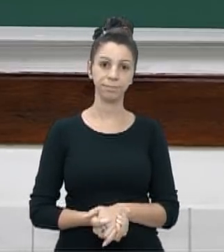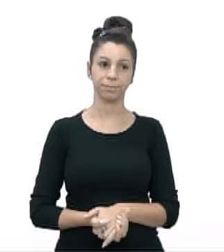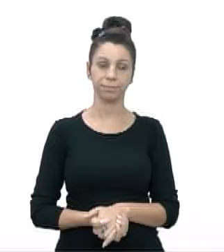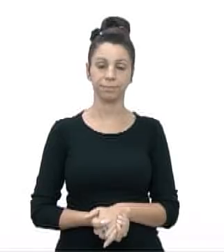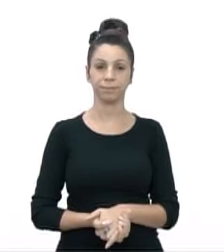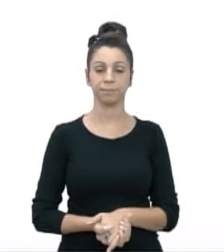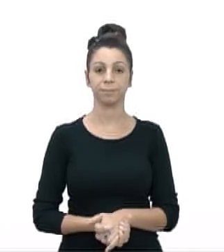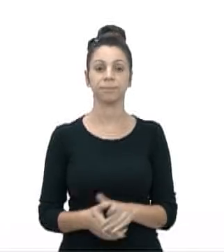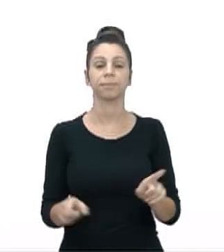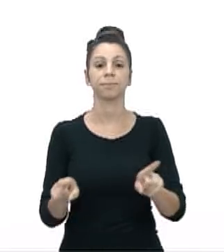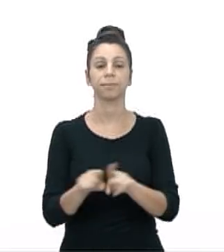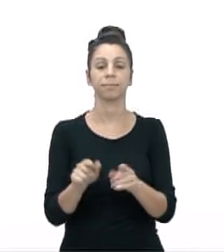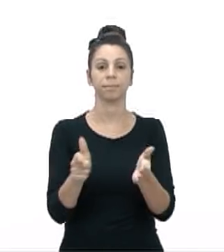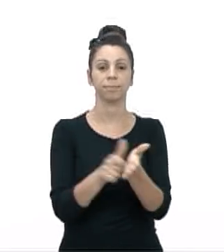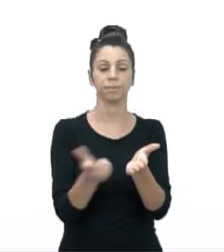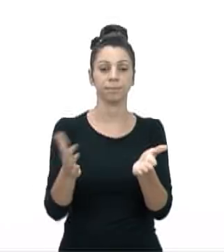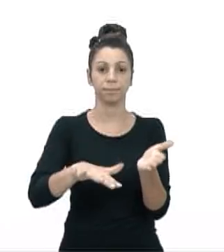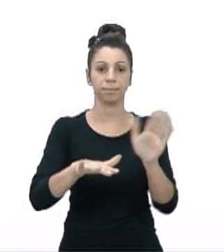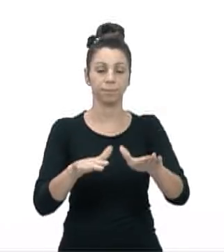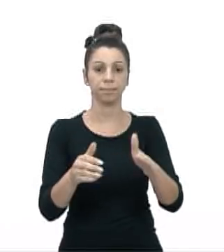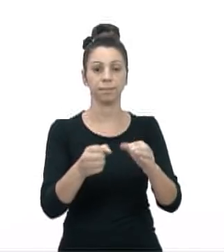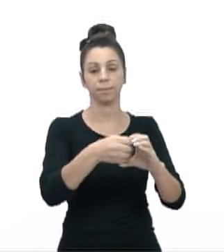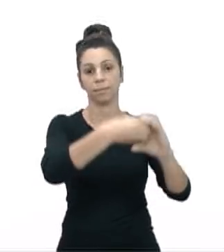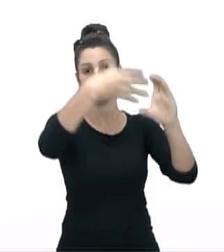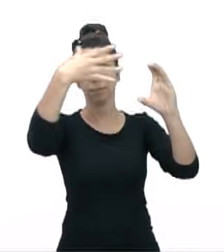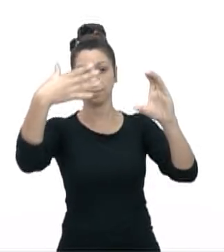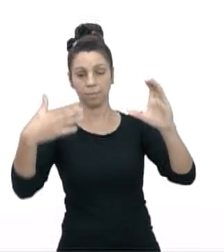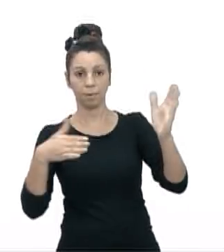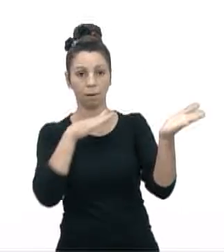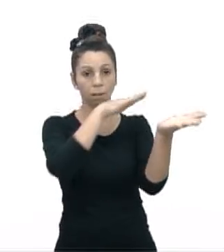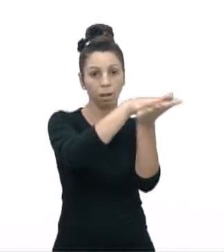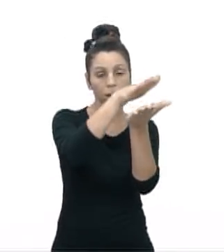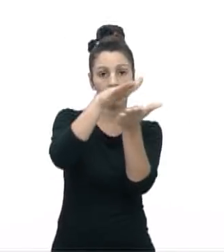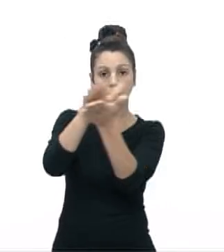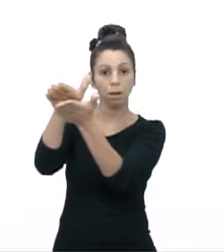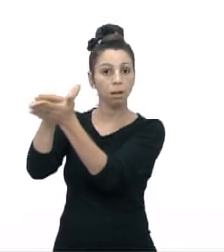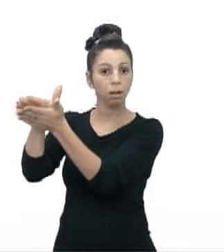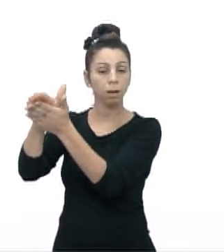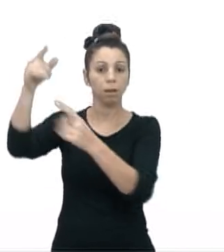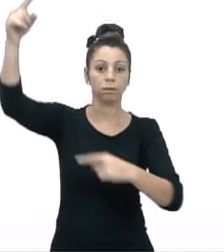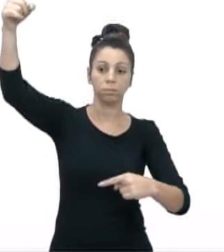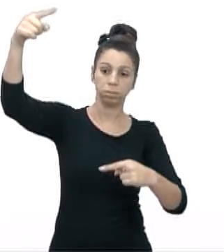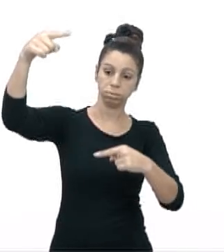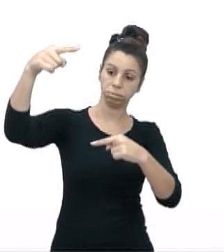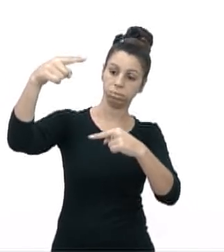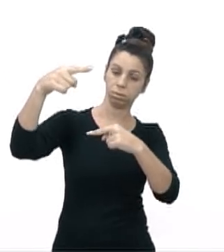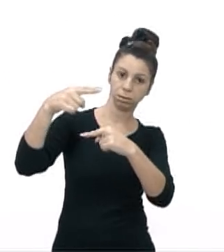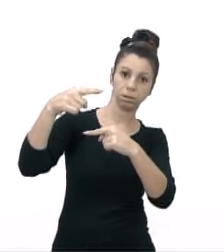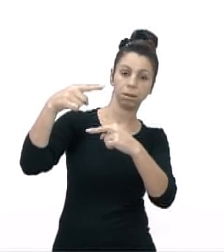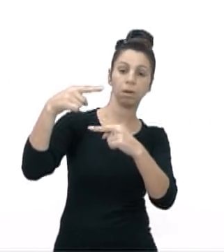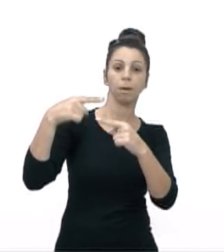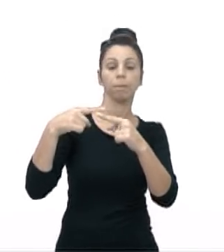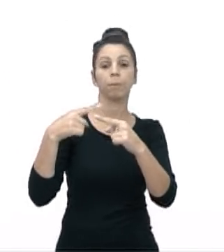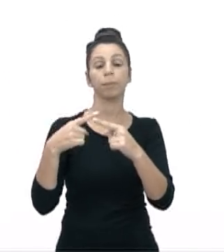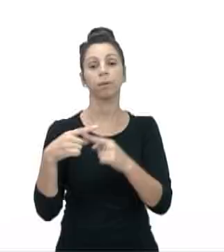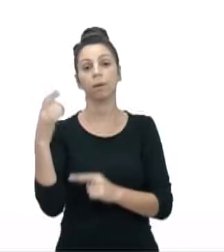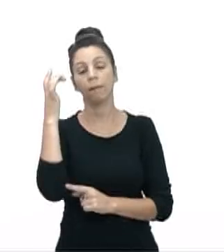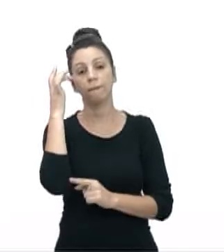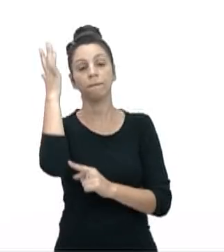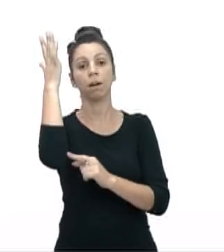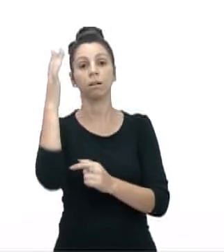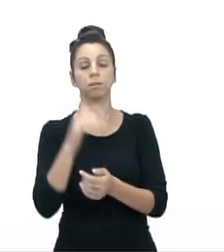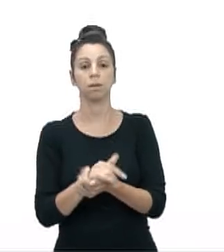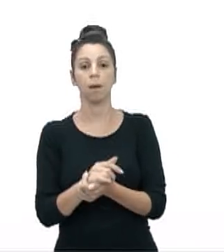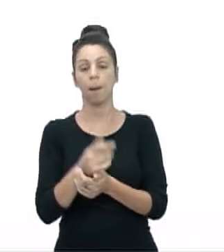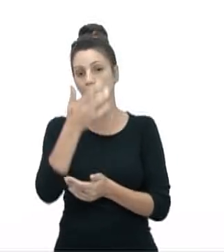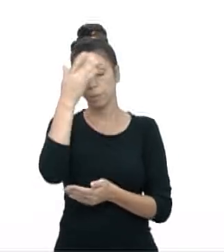o folder ele tem como característica ser um documento impresso de tamanho reduzido para facilitar, né, que alguém contratado